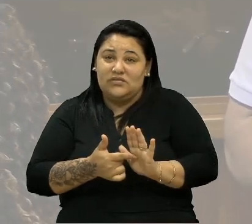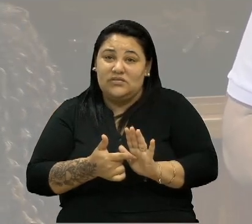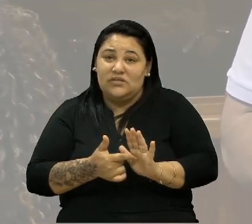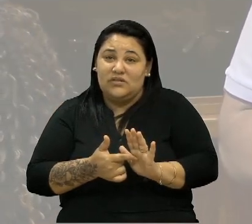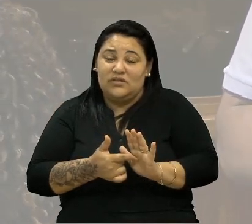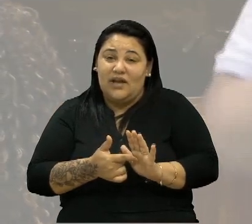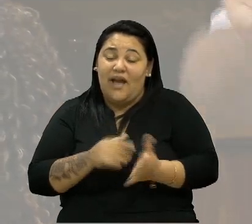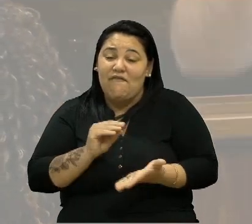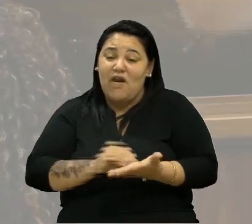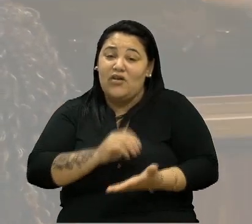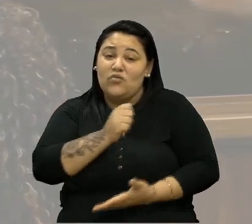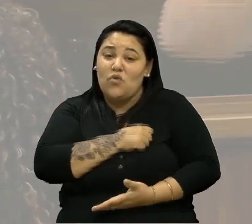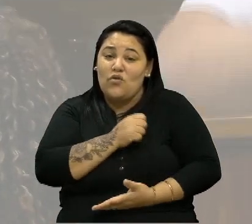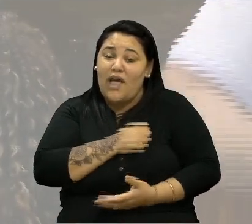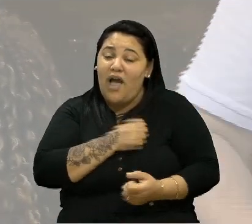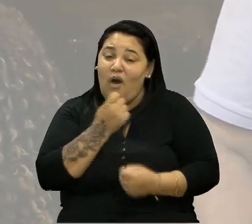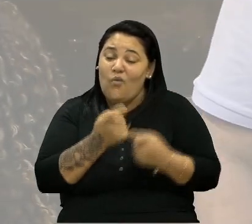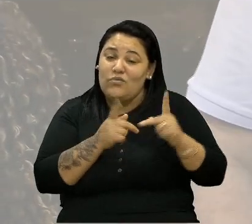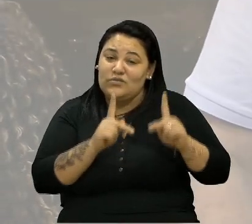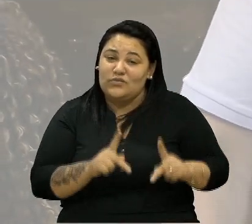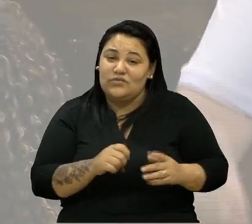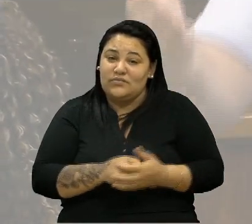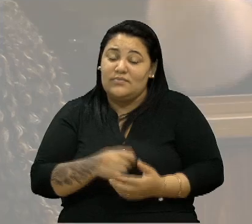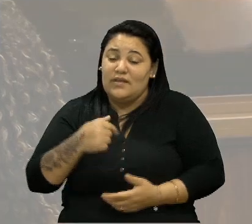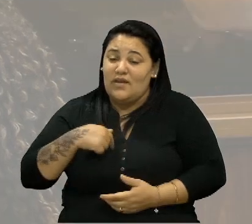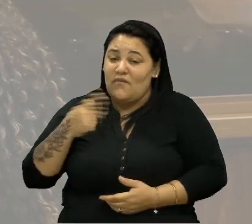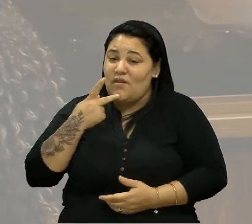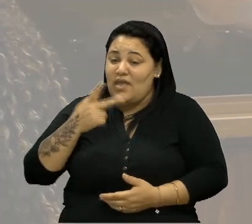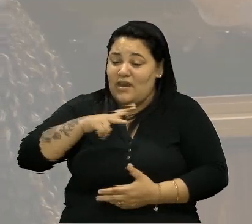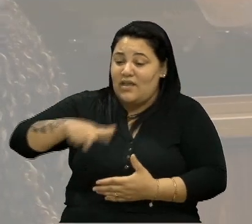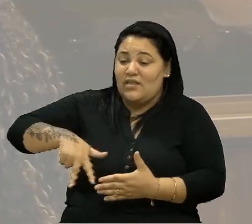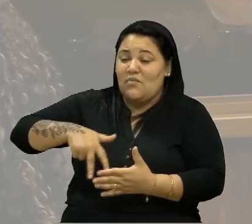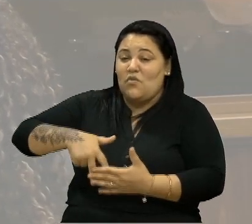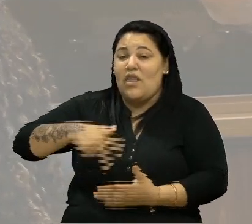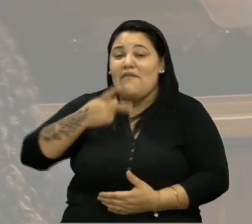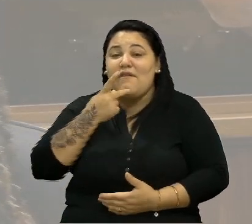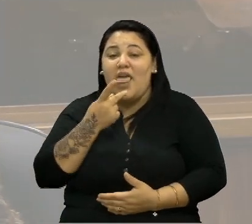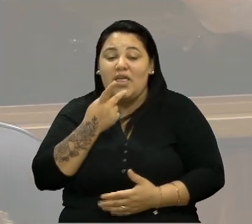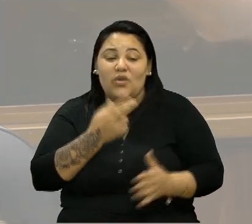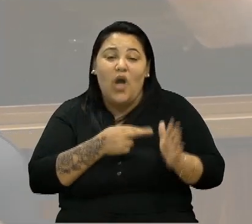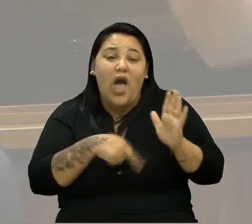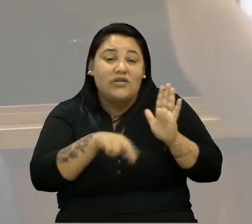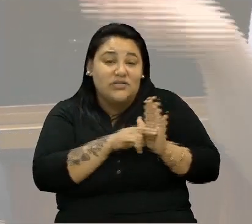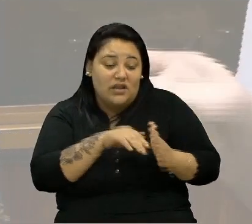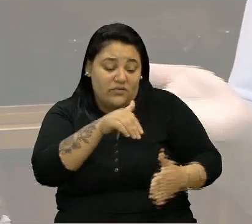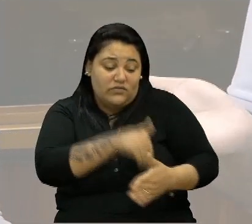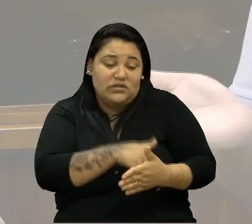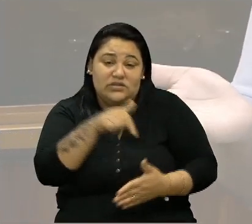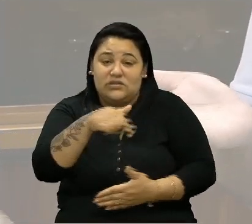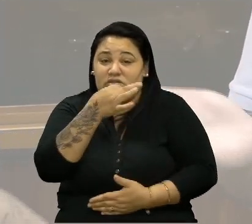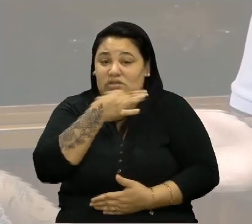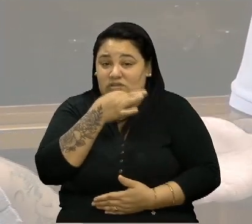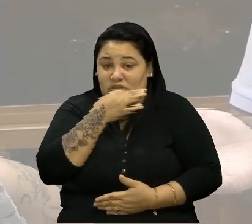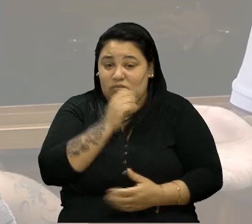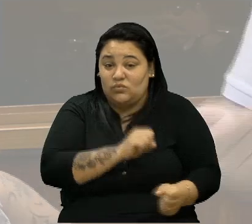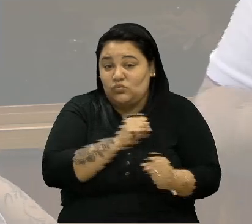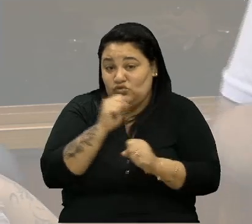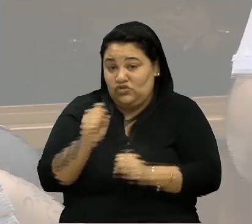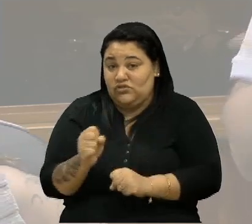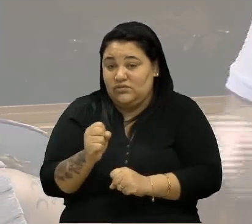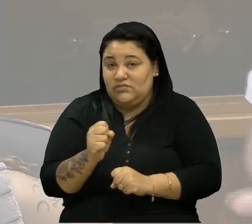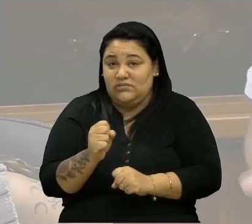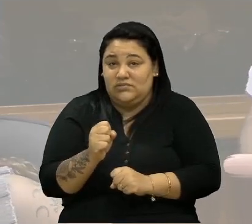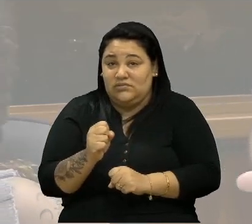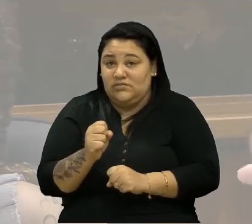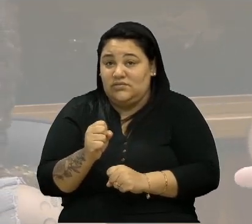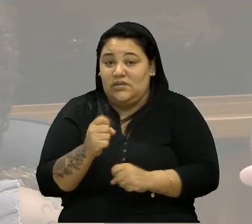pessoas. Eu, quando me manifestei nessa tribuna dizendo que o resultado da eleição de Caxias poderia ser contestado,